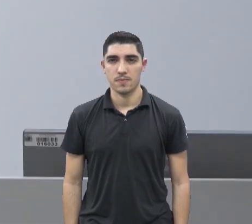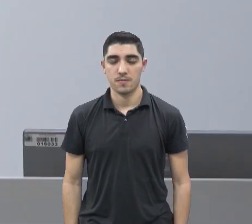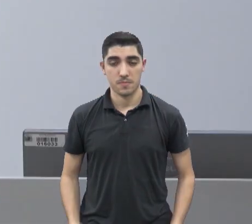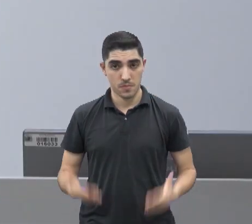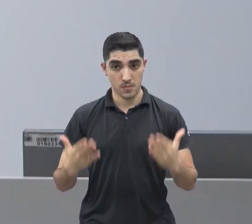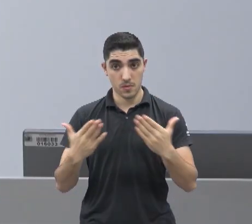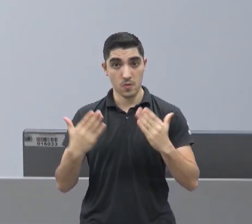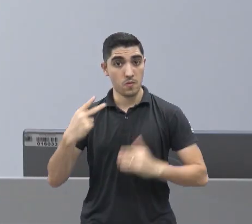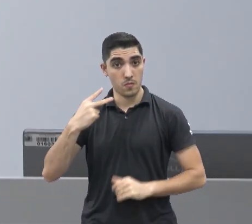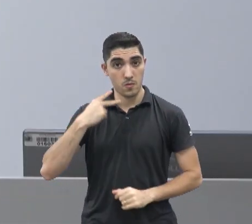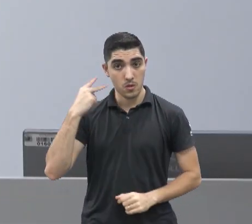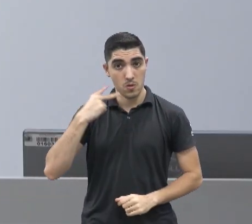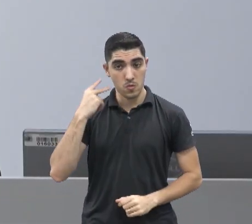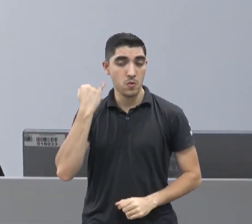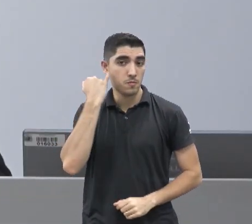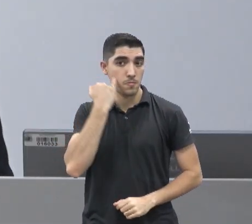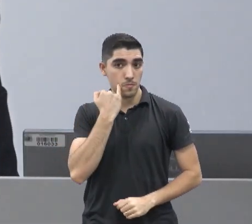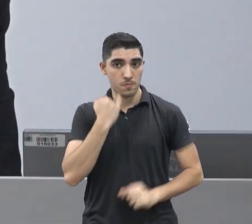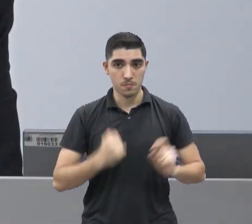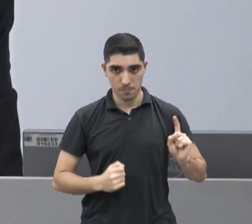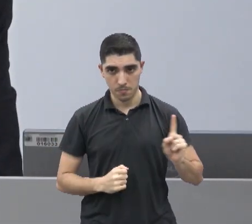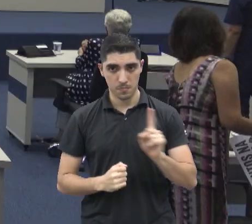ordem, vereador Zé Luiz Nunes.